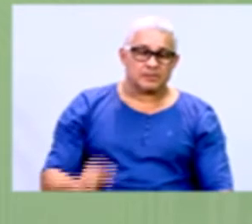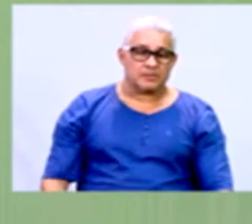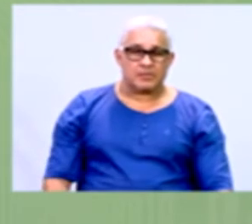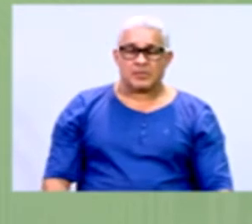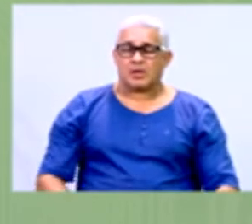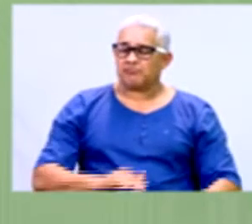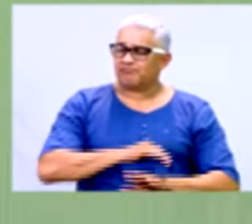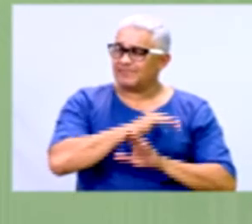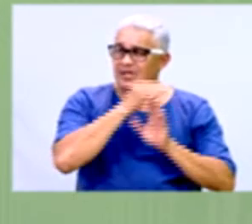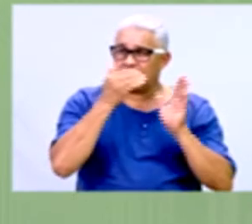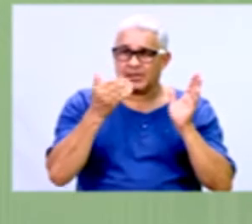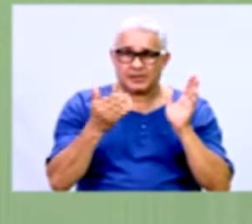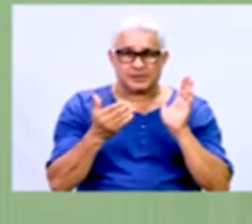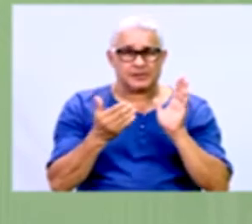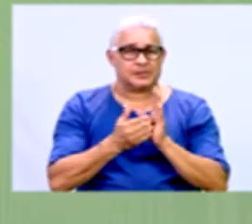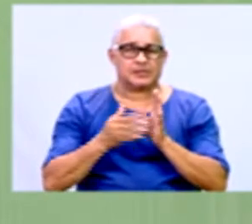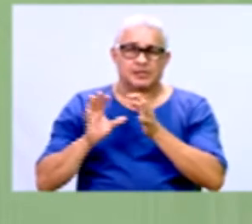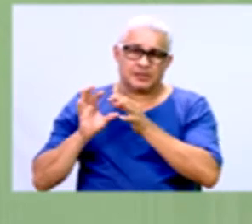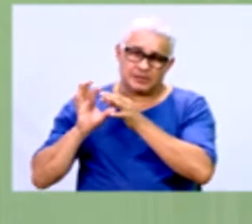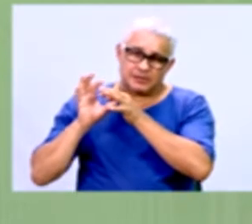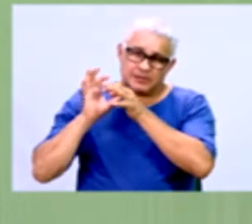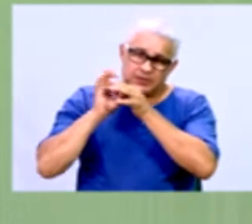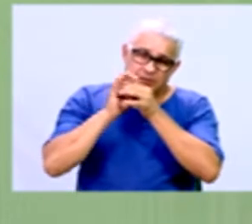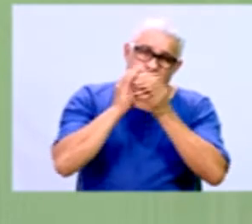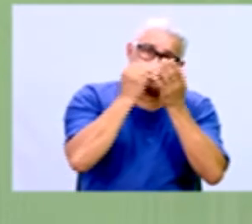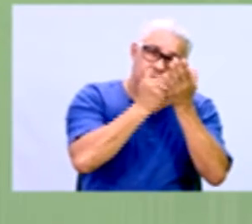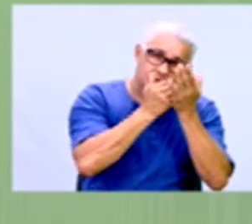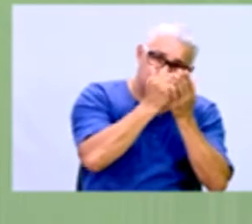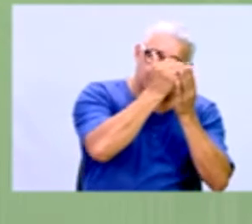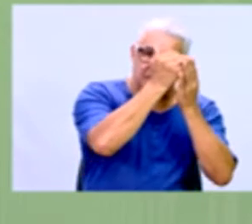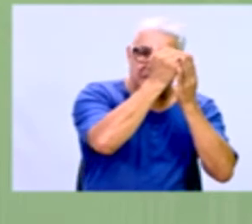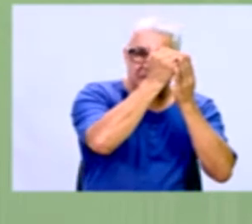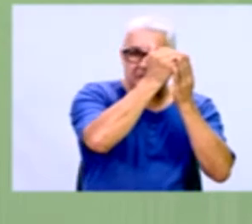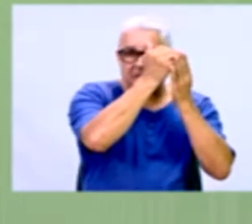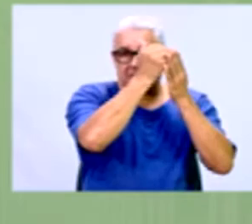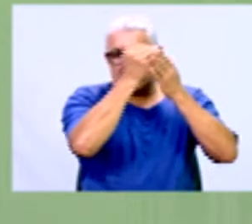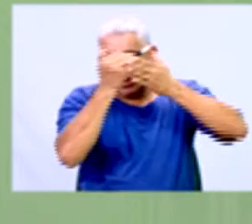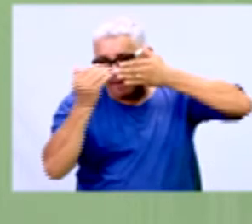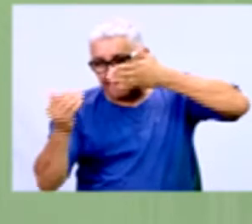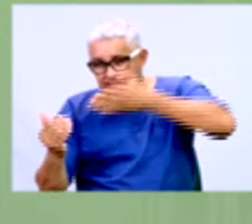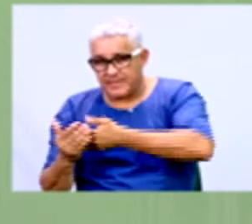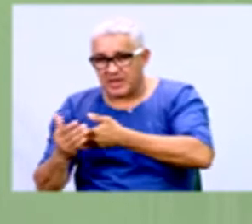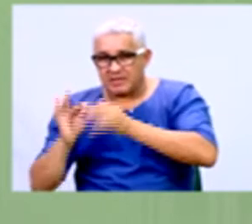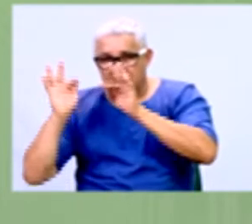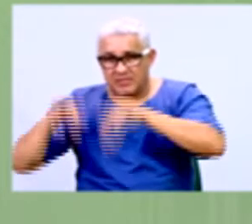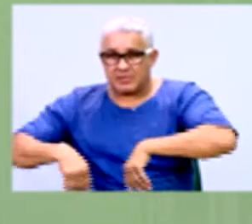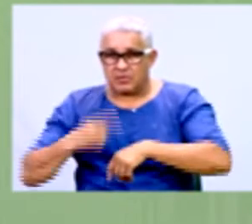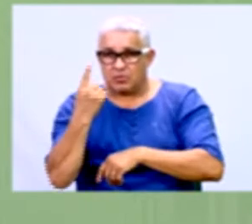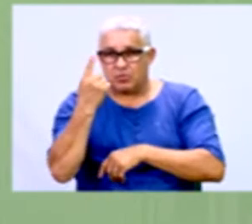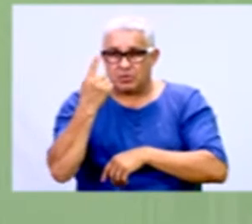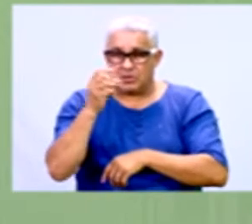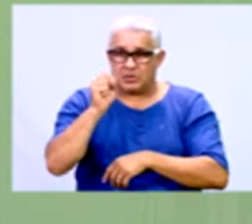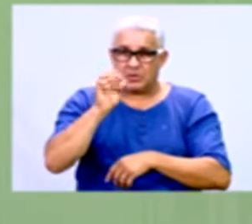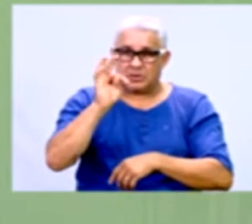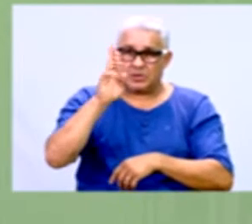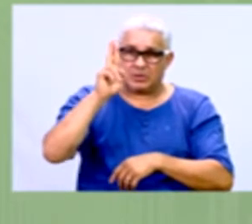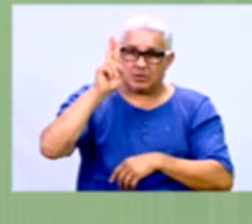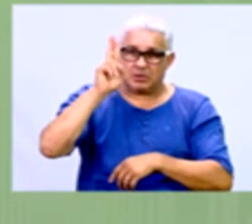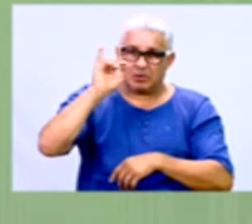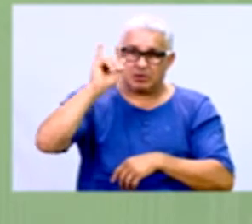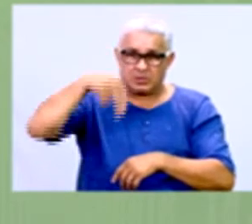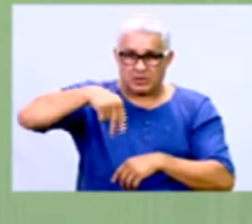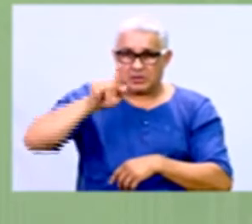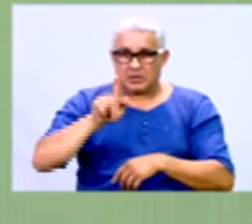todo esse contexto aqui, desde o início até o final aqui, como uma única string, né? Então, basicamente é